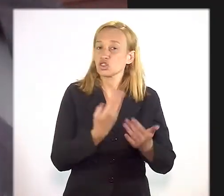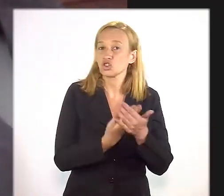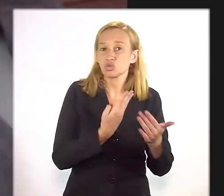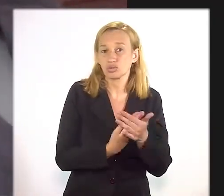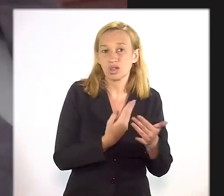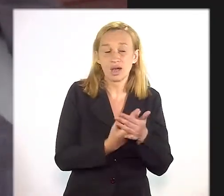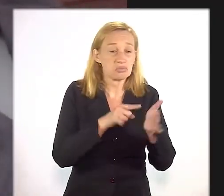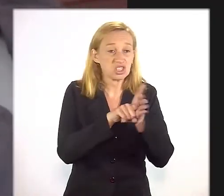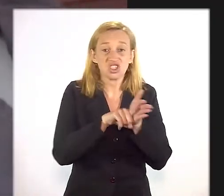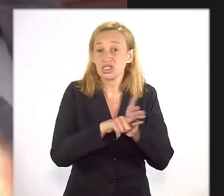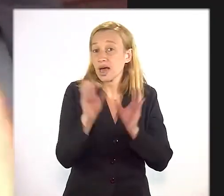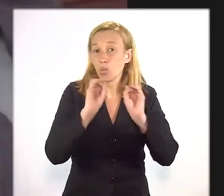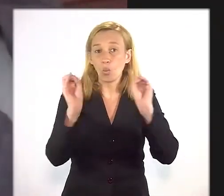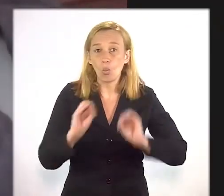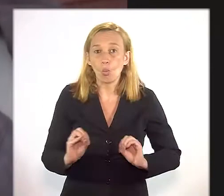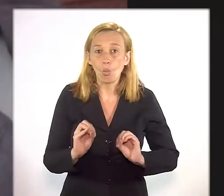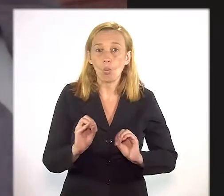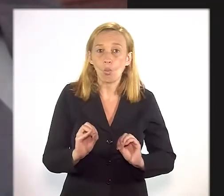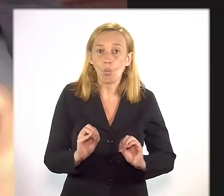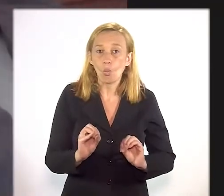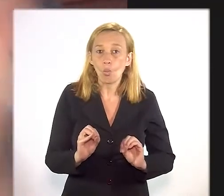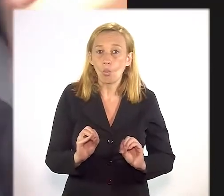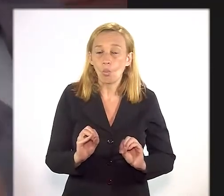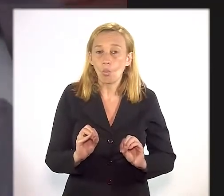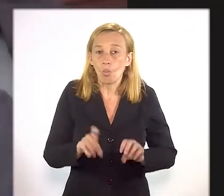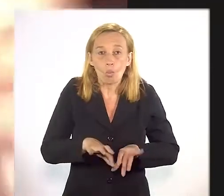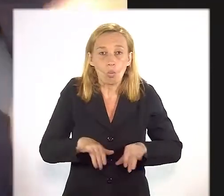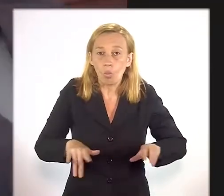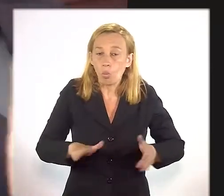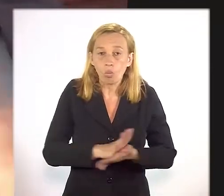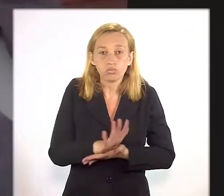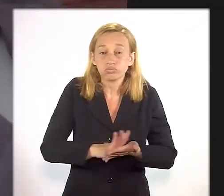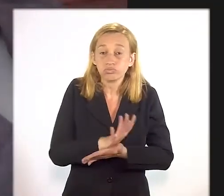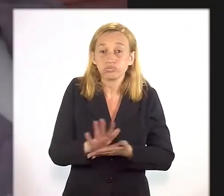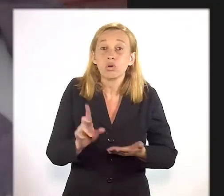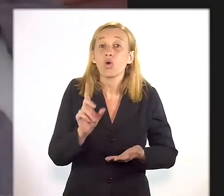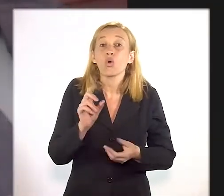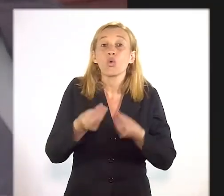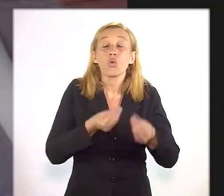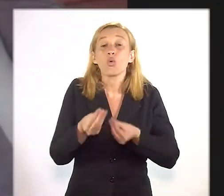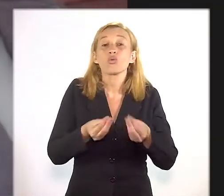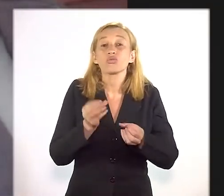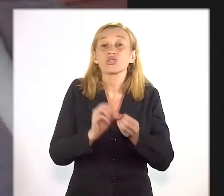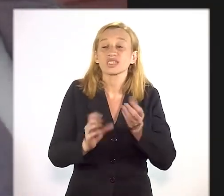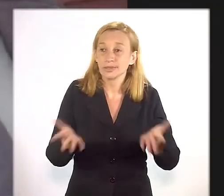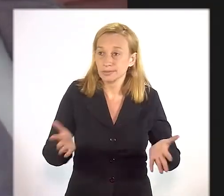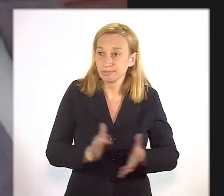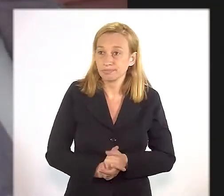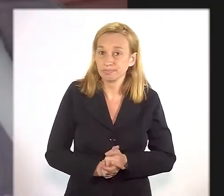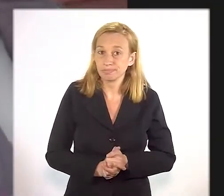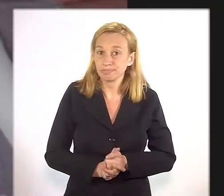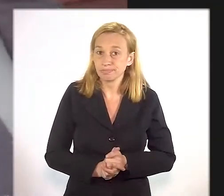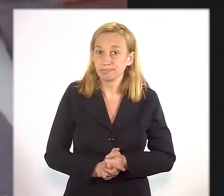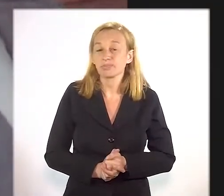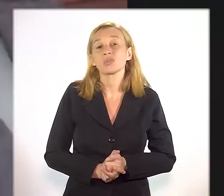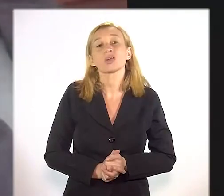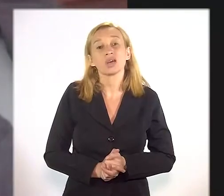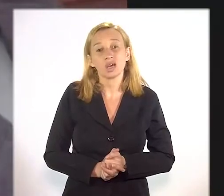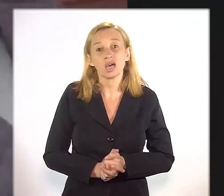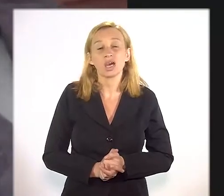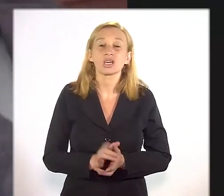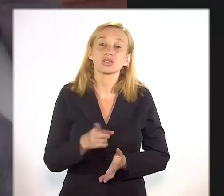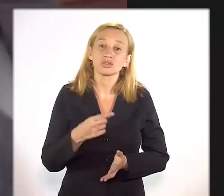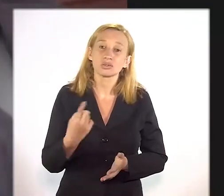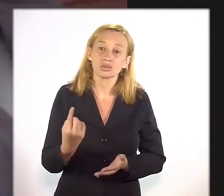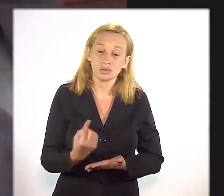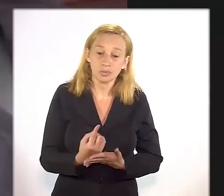sabem pesquisar, porque eles aprendem, sem aula, sem turma, sem nada disso, porque não é preciso. Eles trabalham em círculo de vizinhança, que é um conceito que